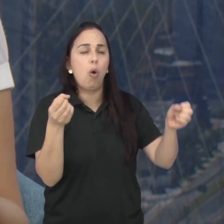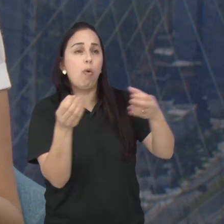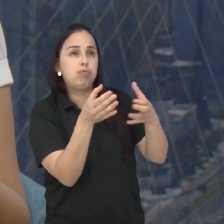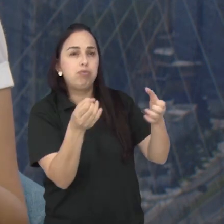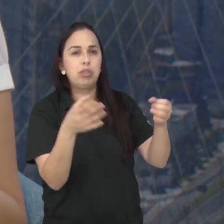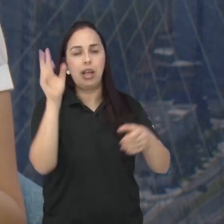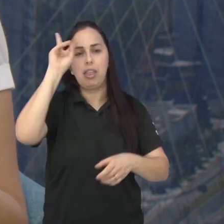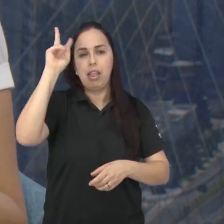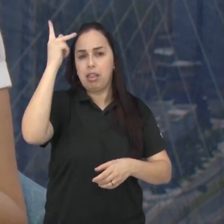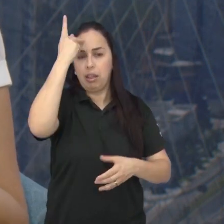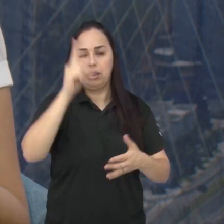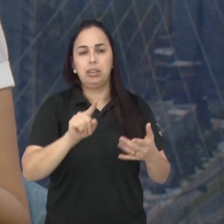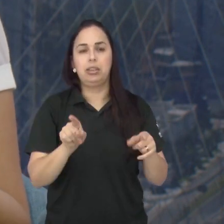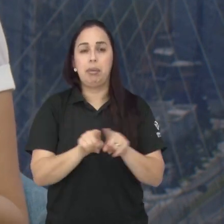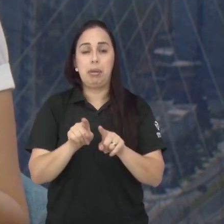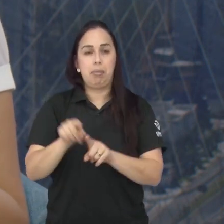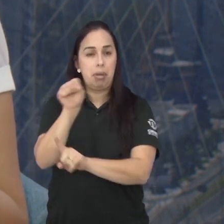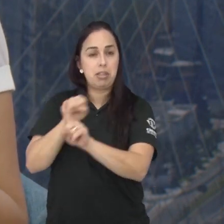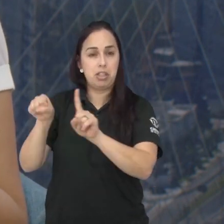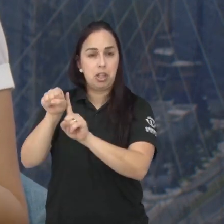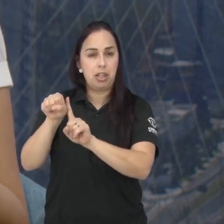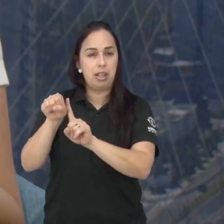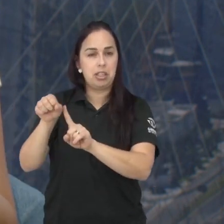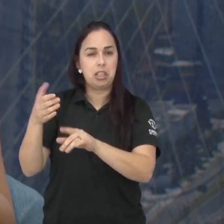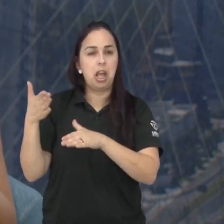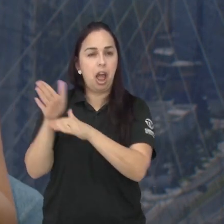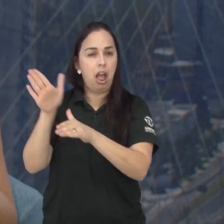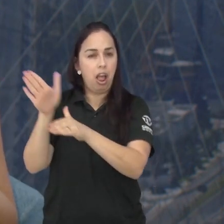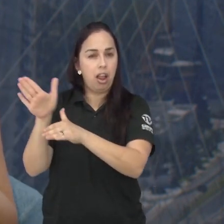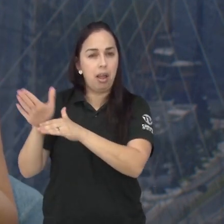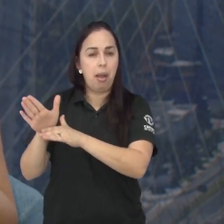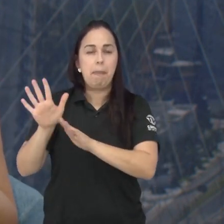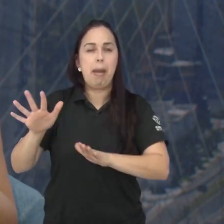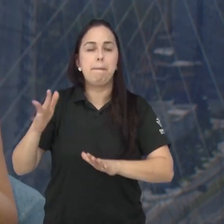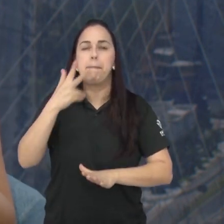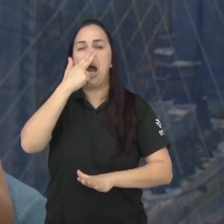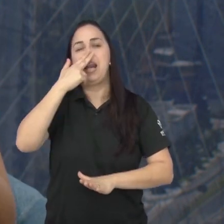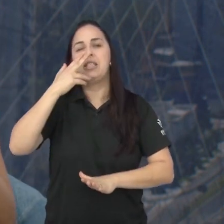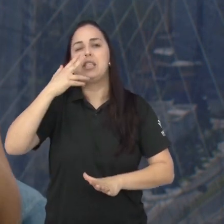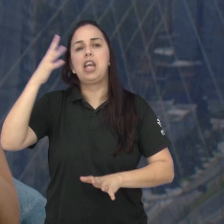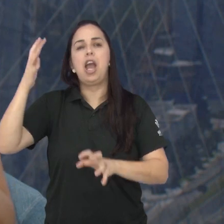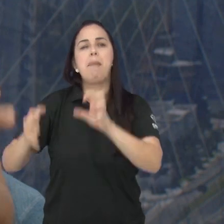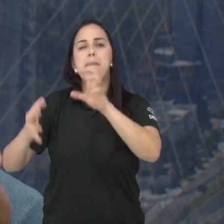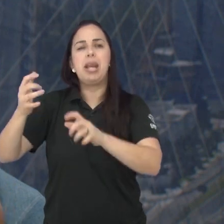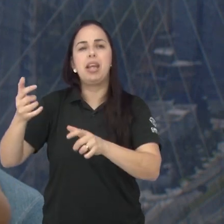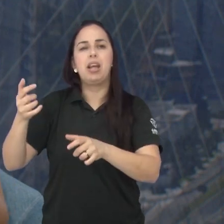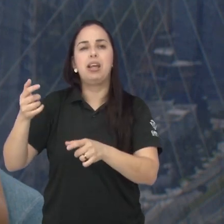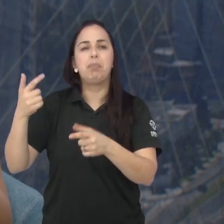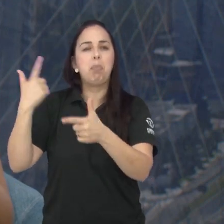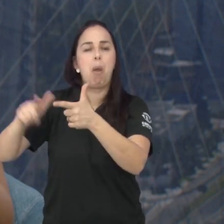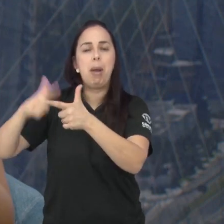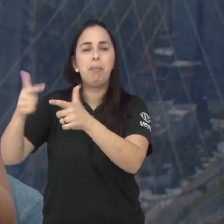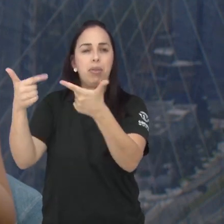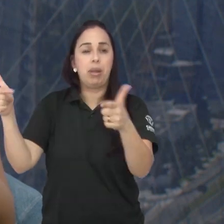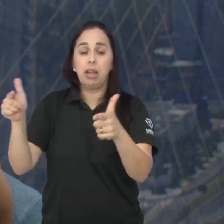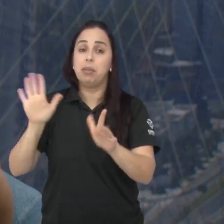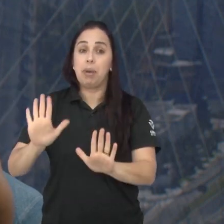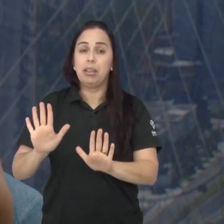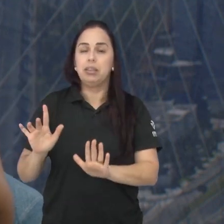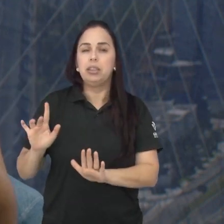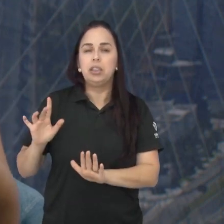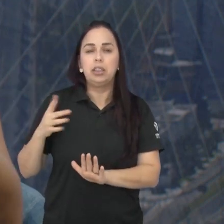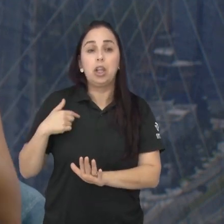vezes a gente fala de uma sociedade solidária que parece que não existe conflito, e não é, a gente